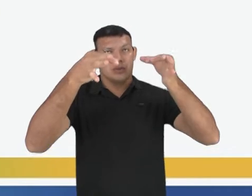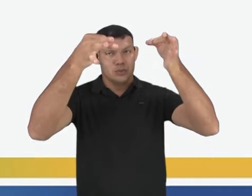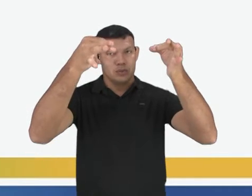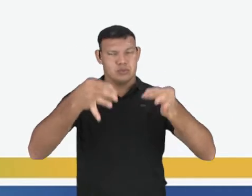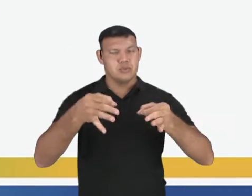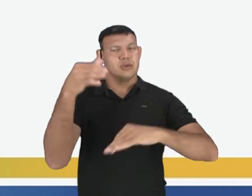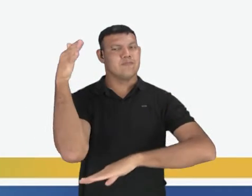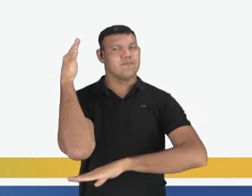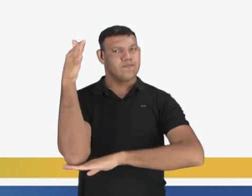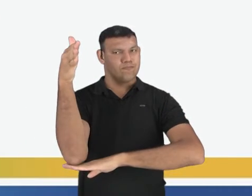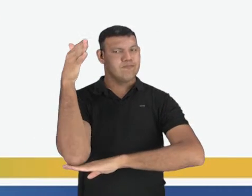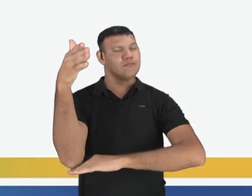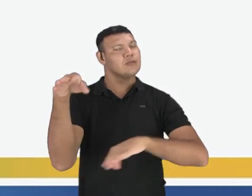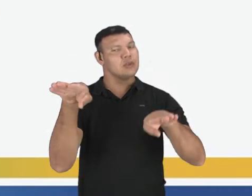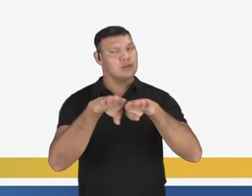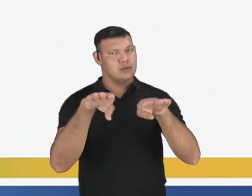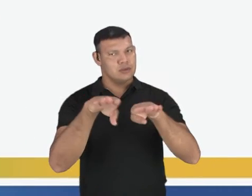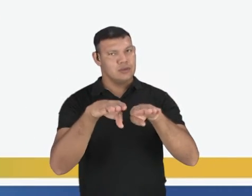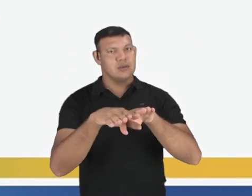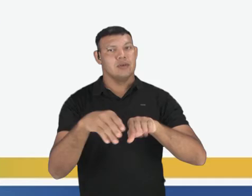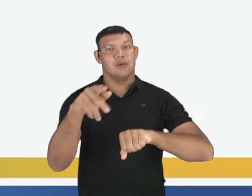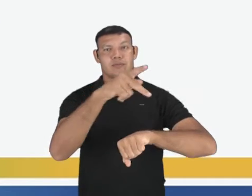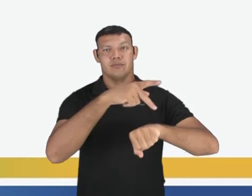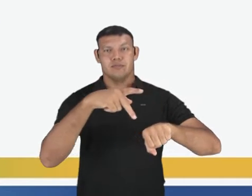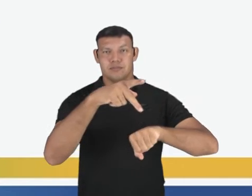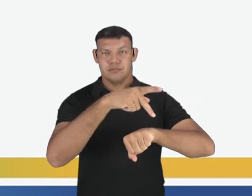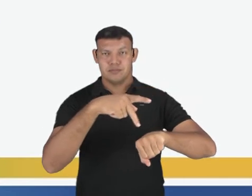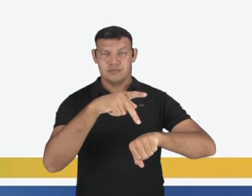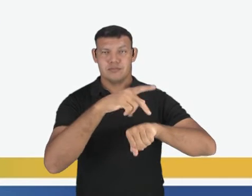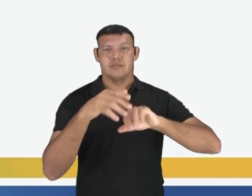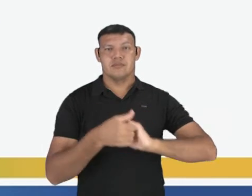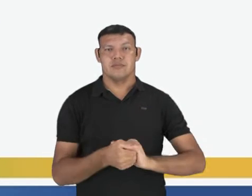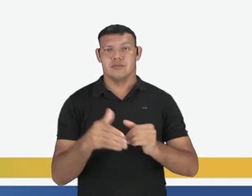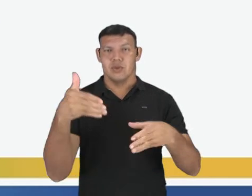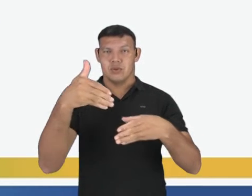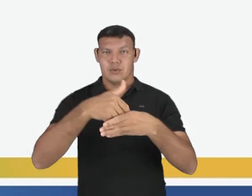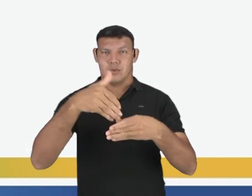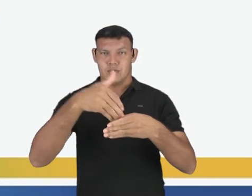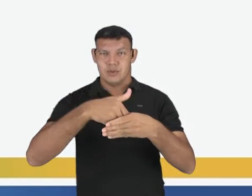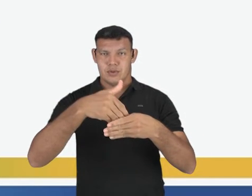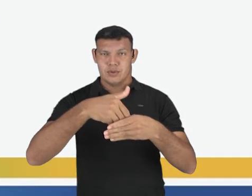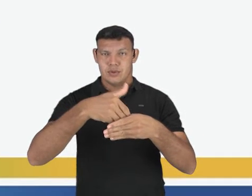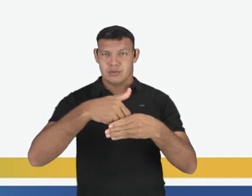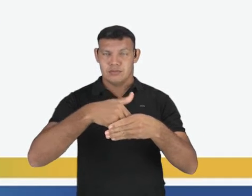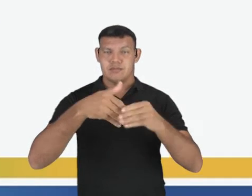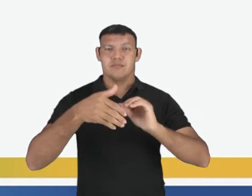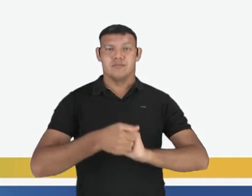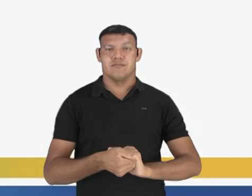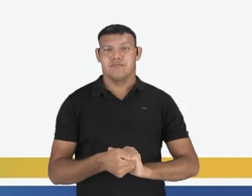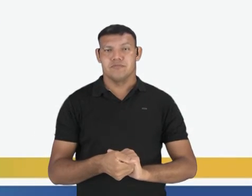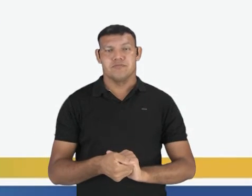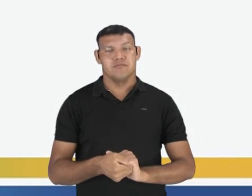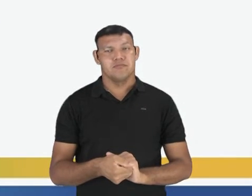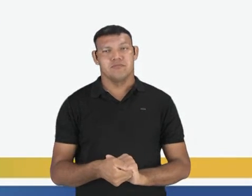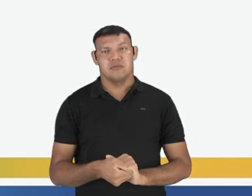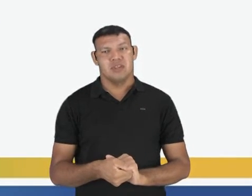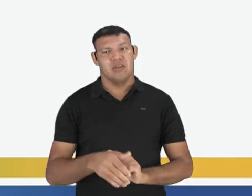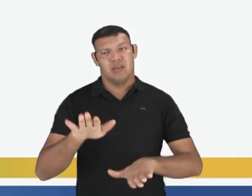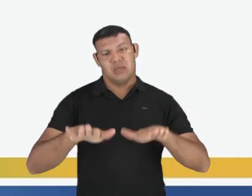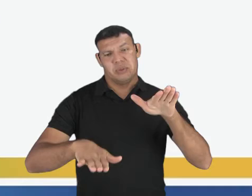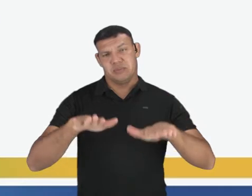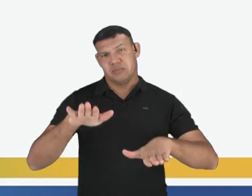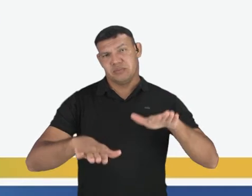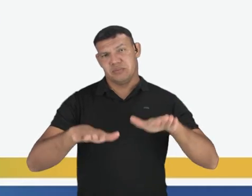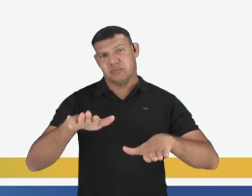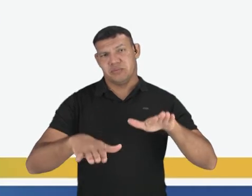justas e frequentes, né? Então, um país que as eleições, elas acontecem de vez em